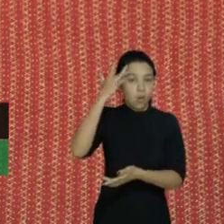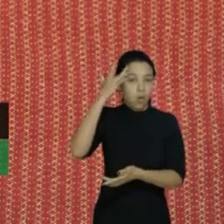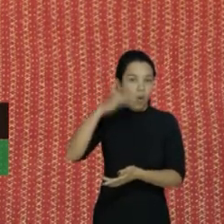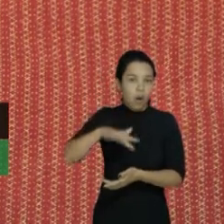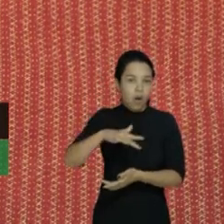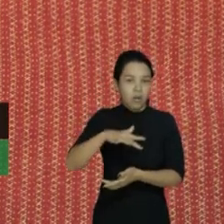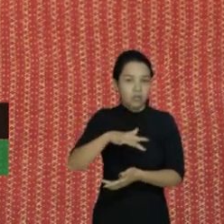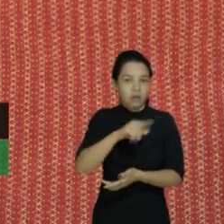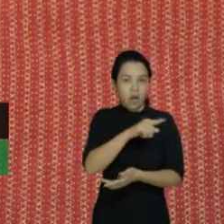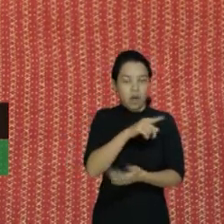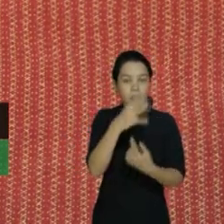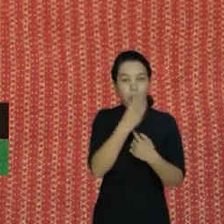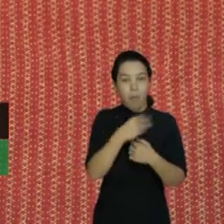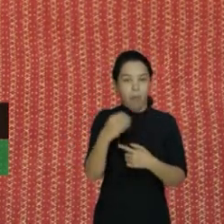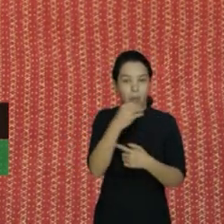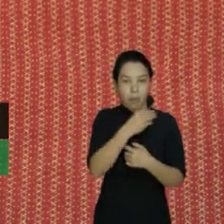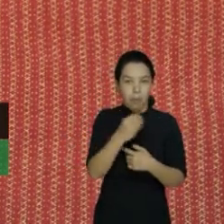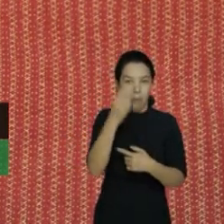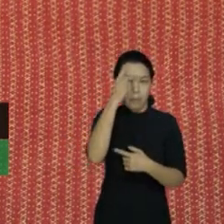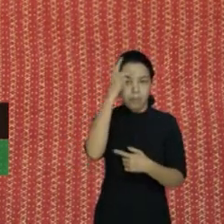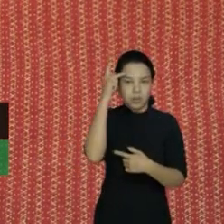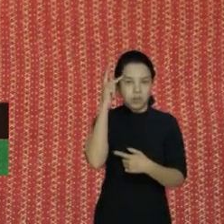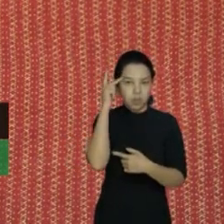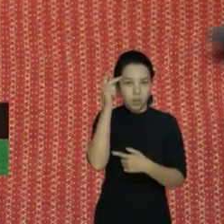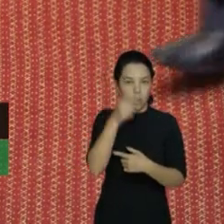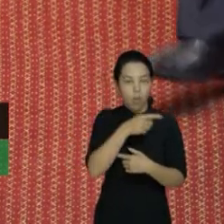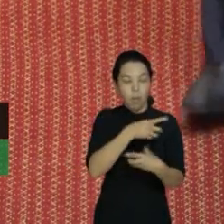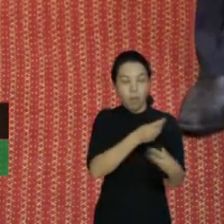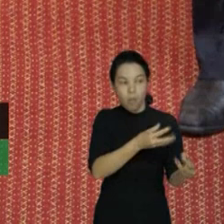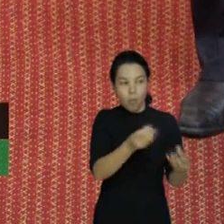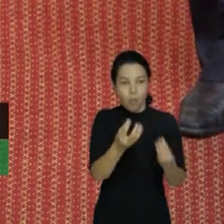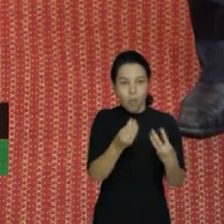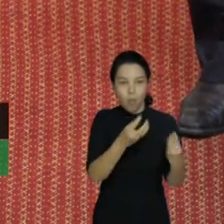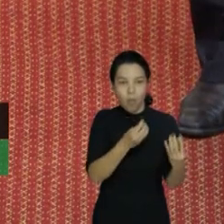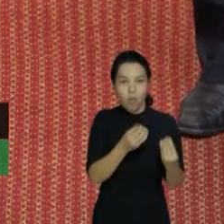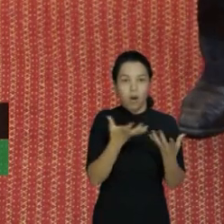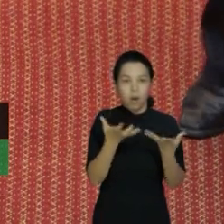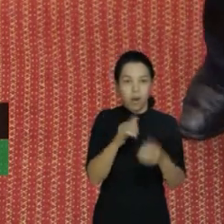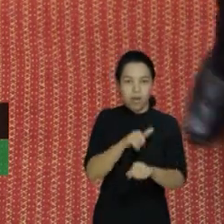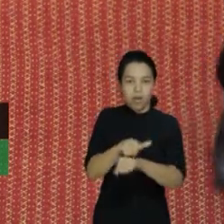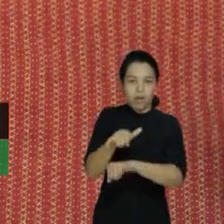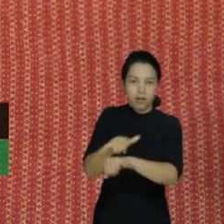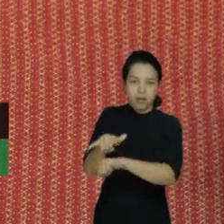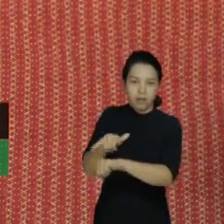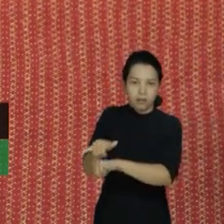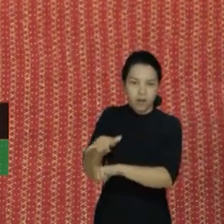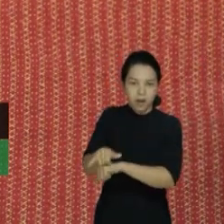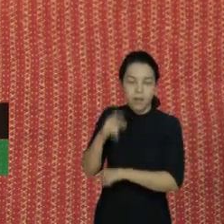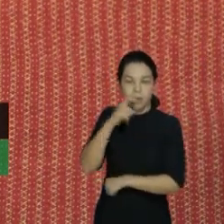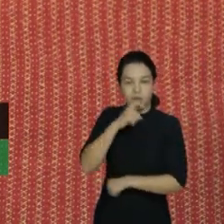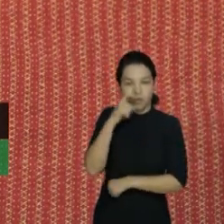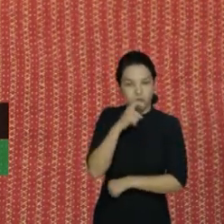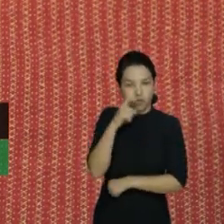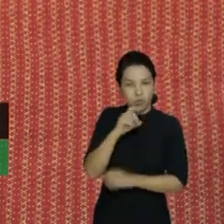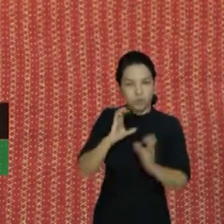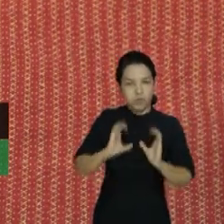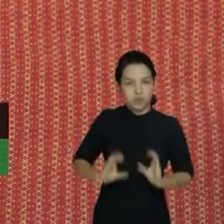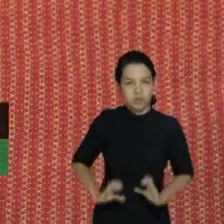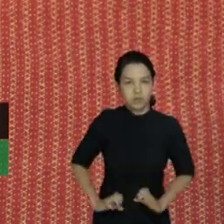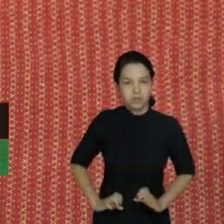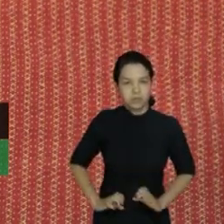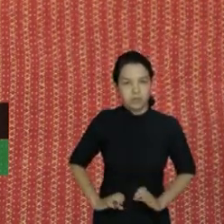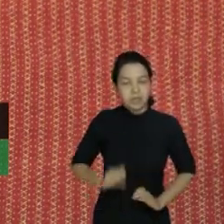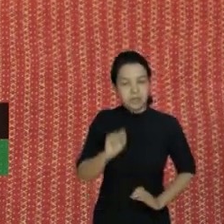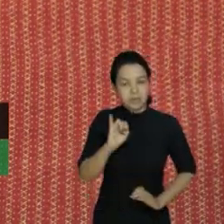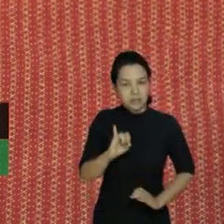iludido por pessoas que cada vez mais querem enganar e mentir para o cidadão. Se você